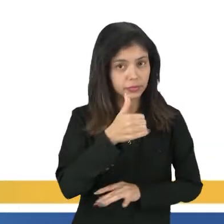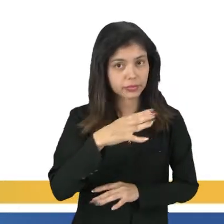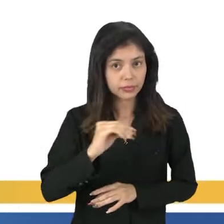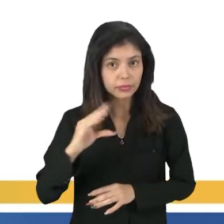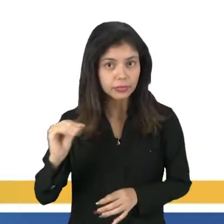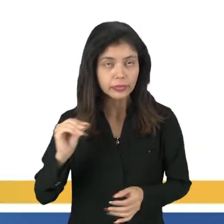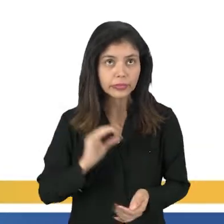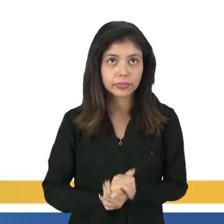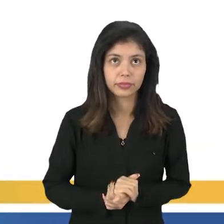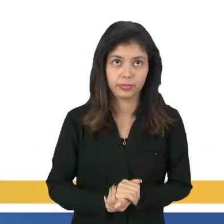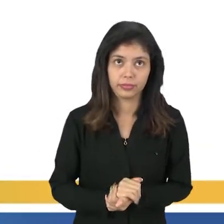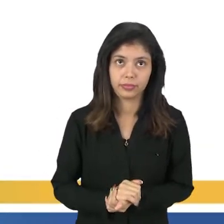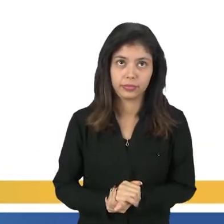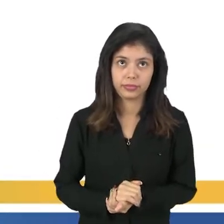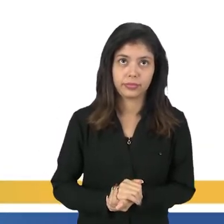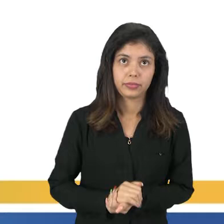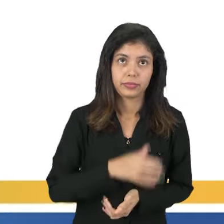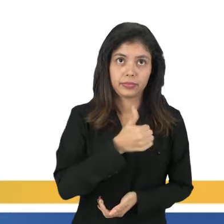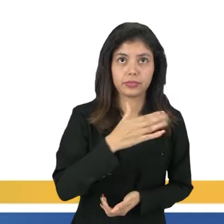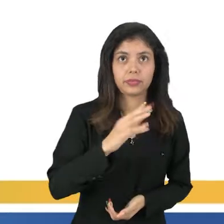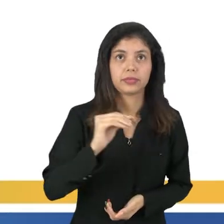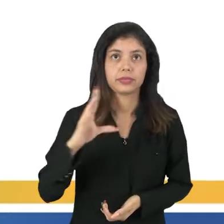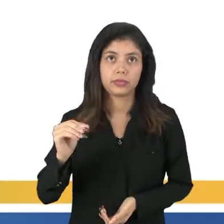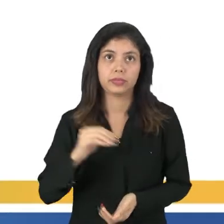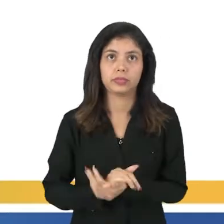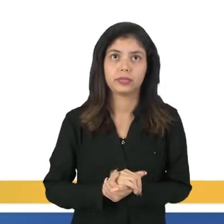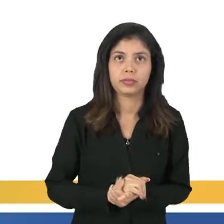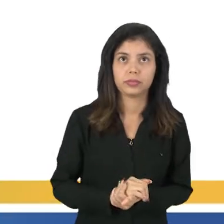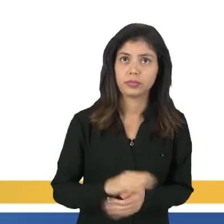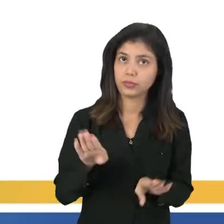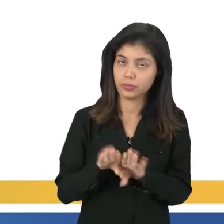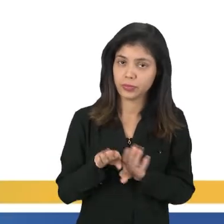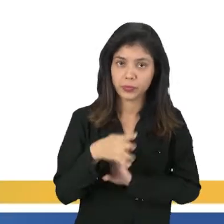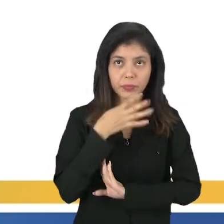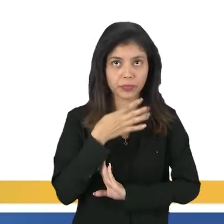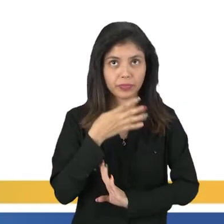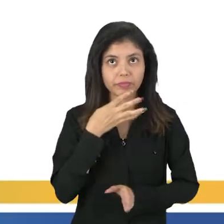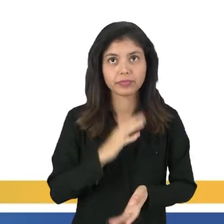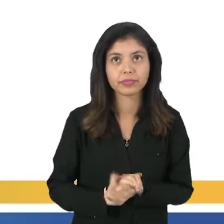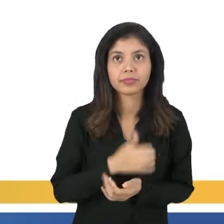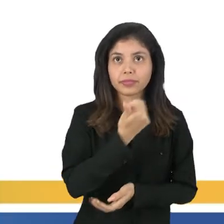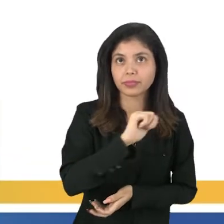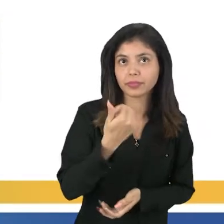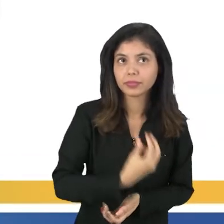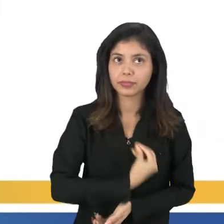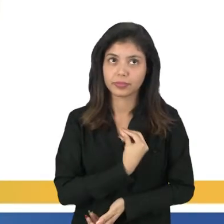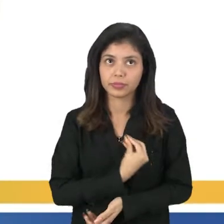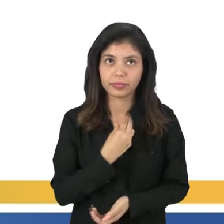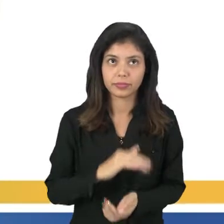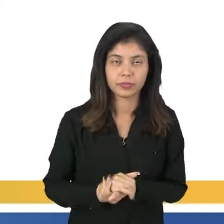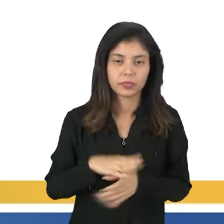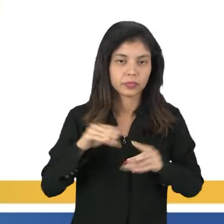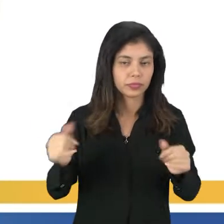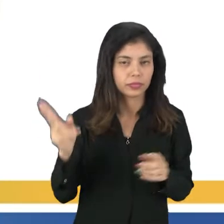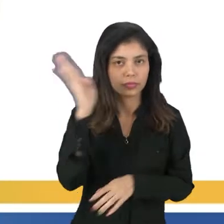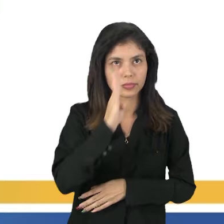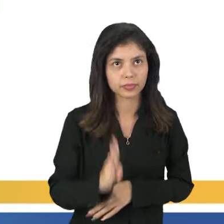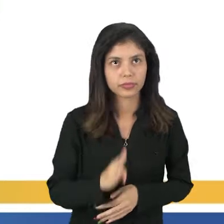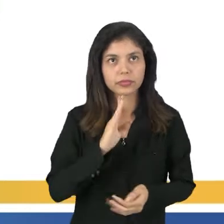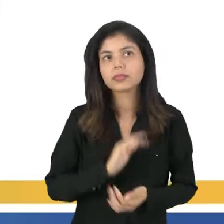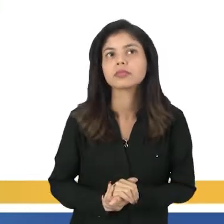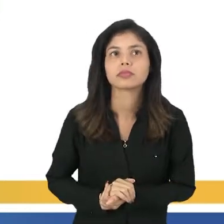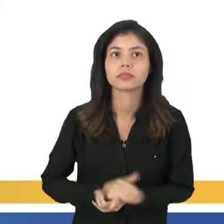100. Então, em 100 espécies de tartarugas conhecidas, 11 estão presentes em território